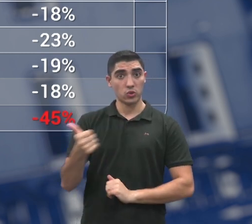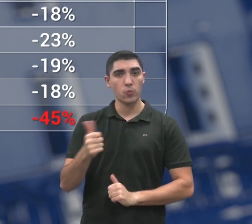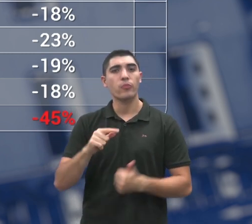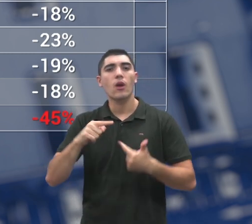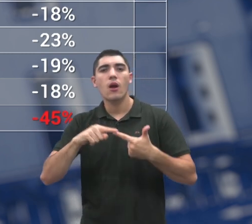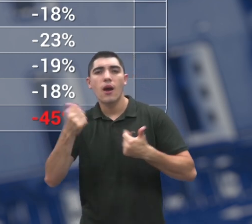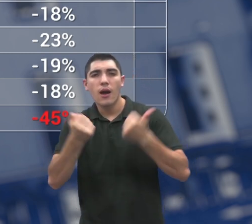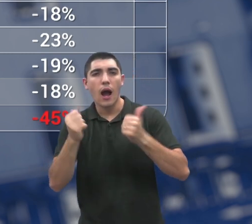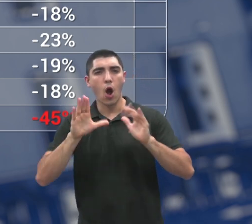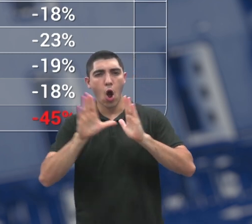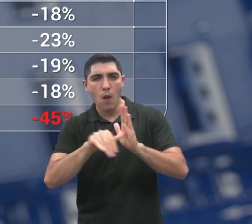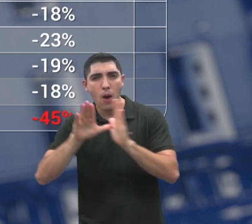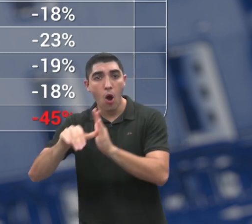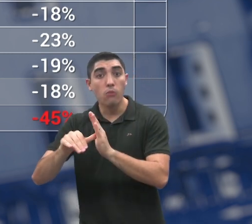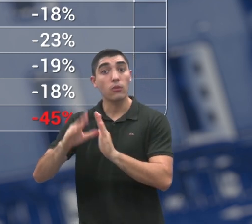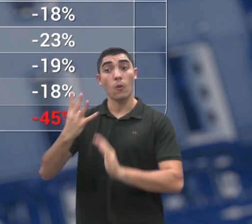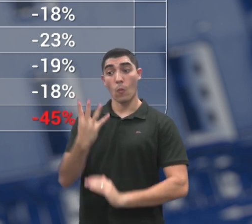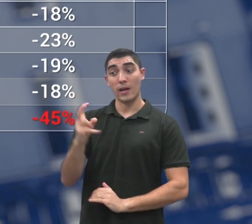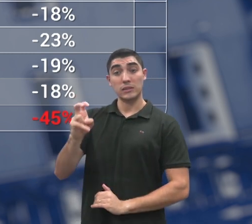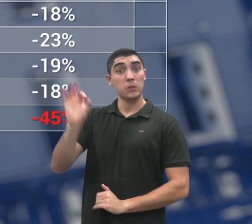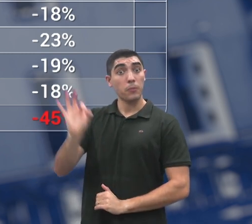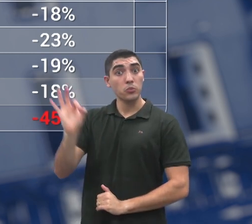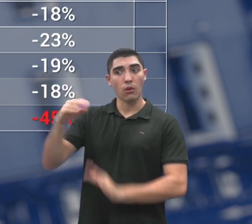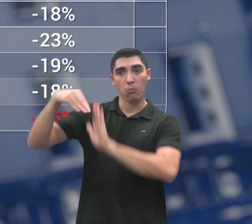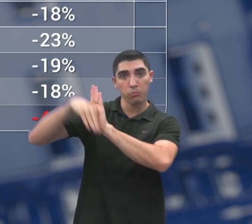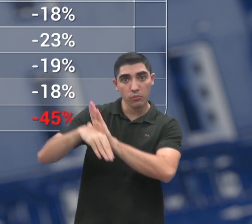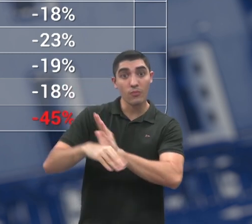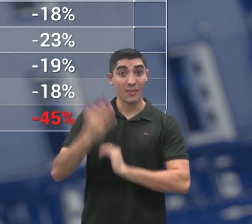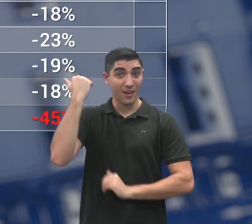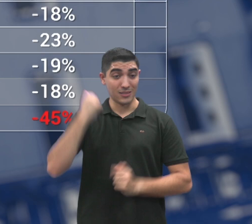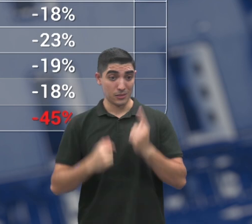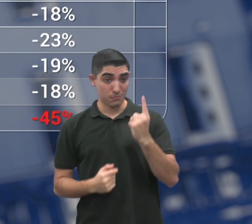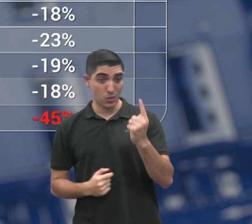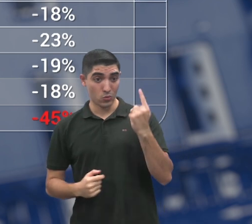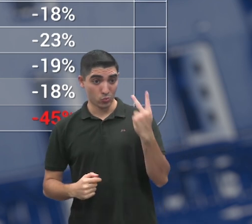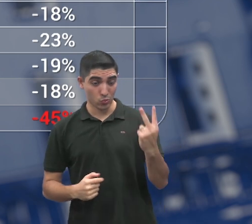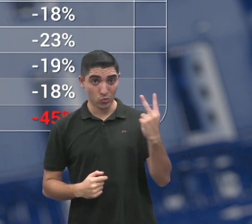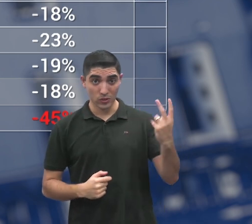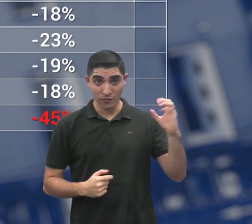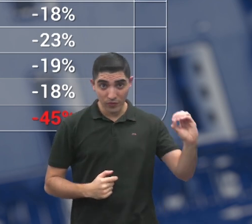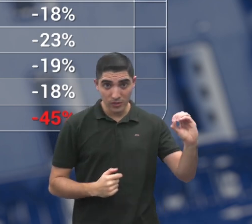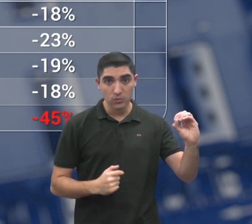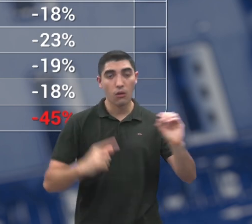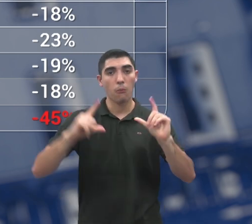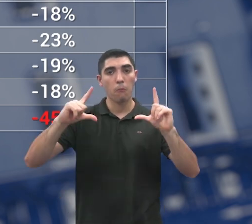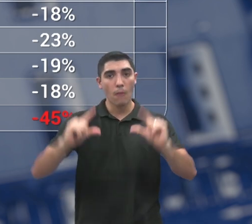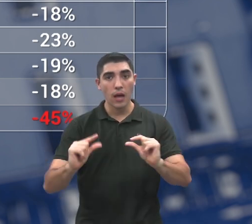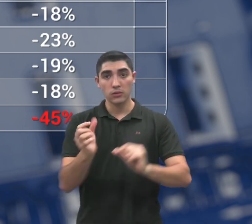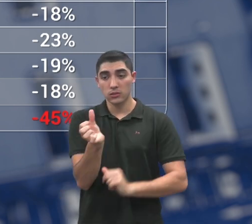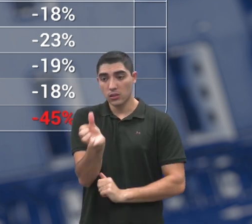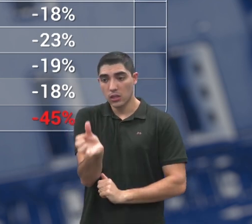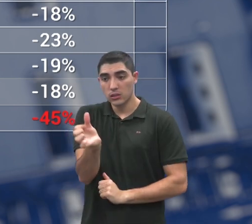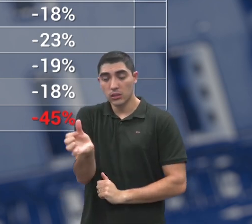número de furtos de veículos caiu 45%, de 1.220 para